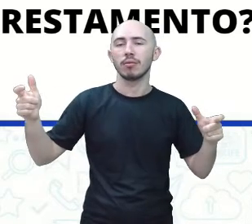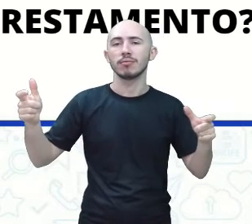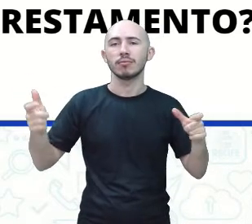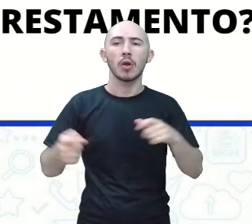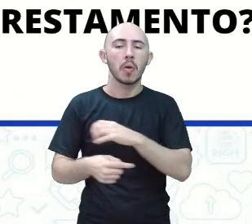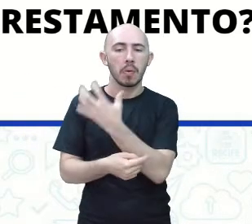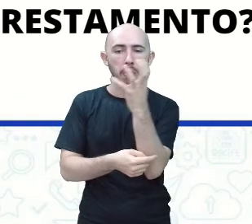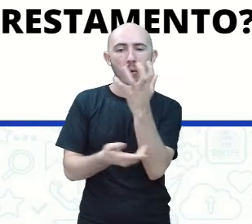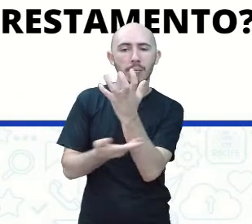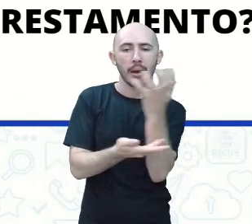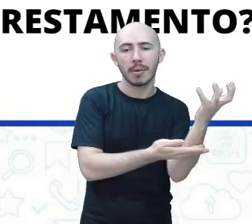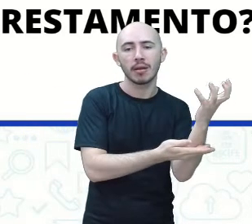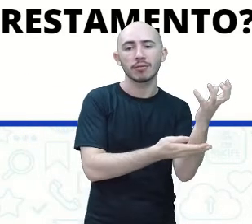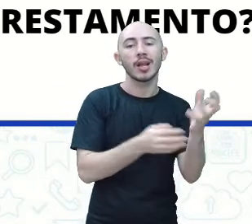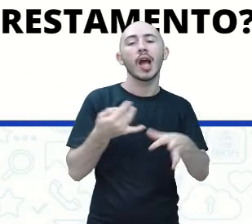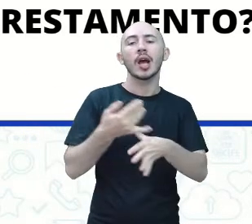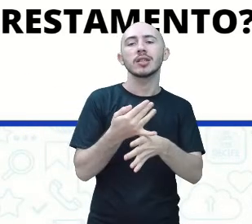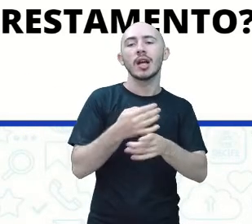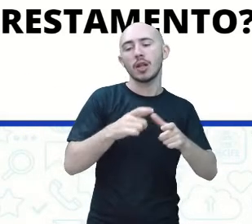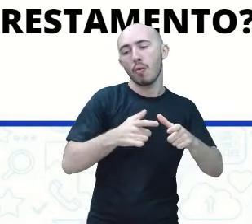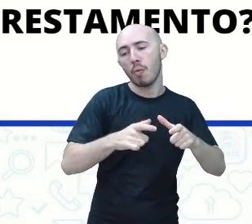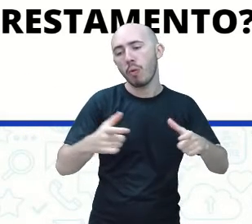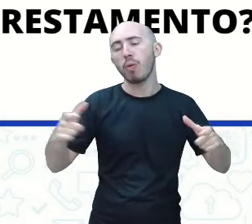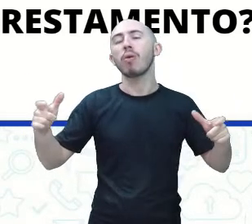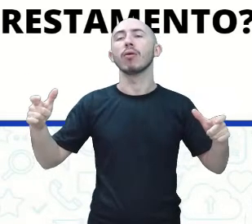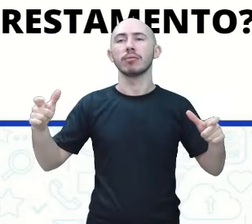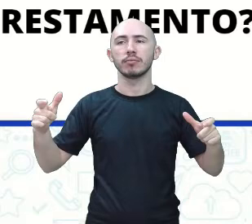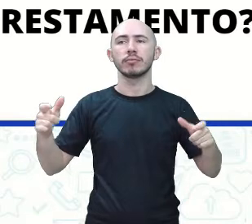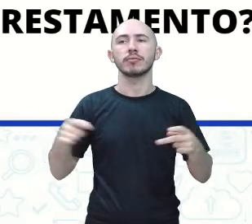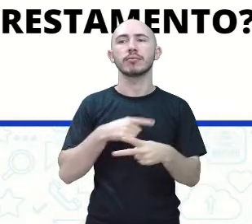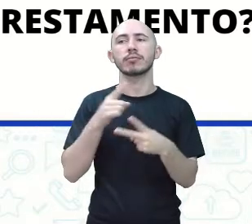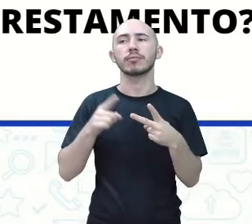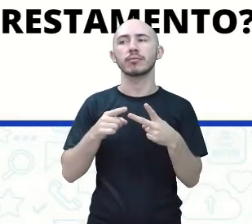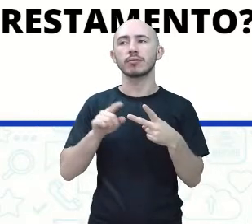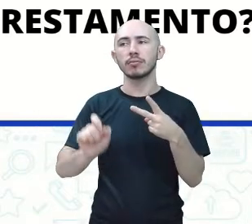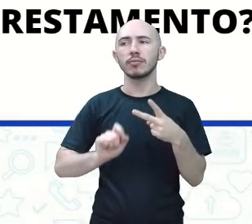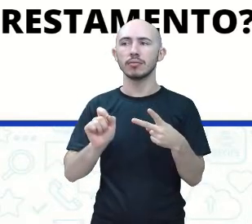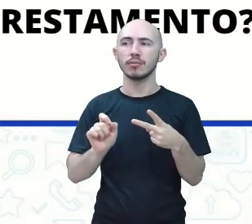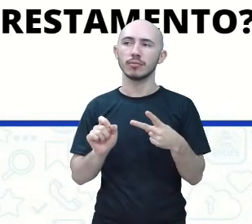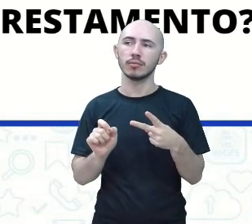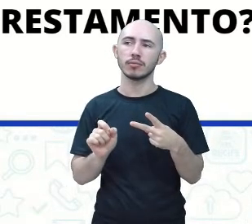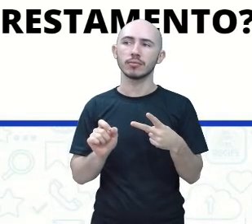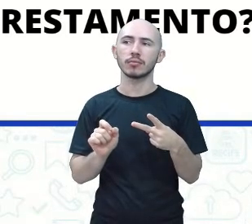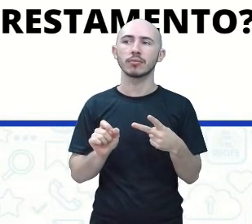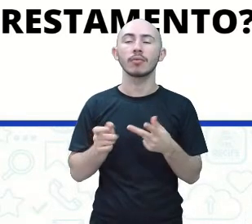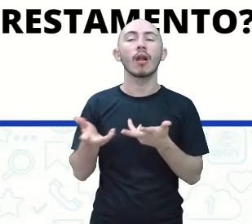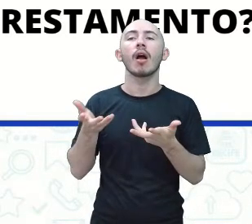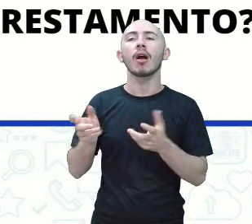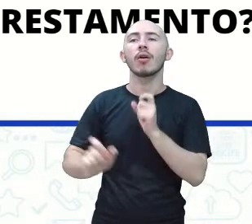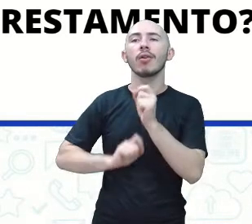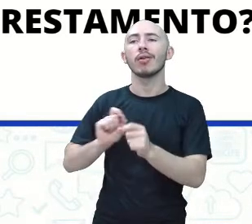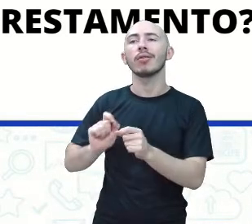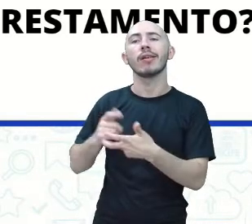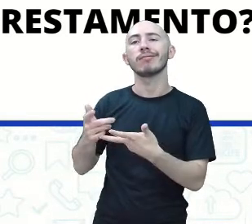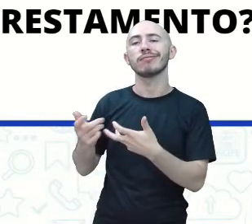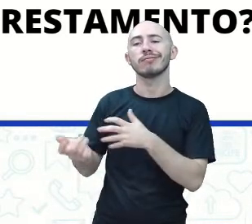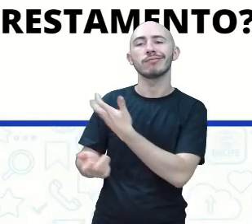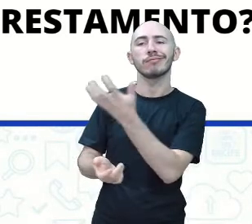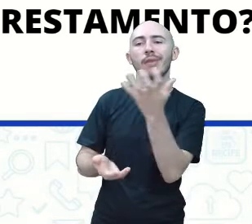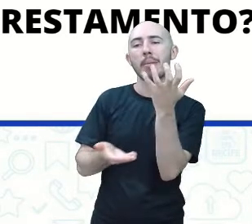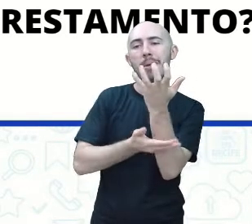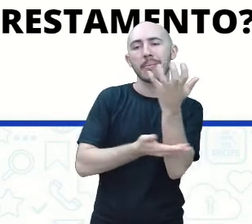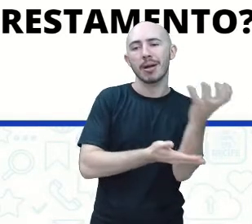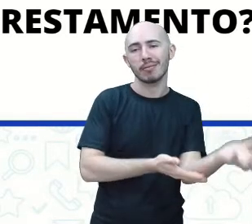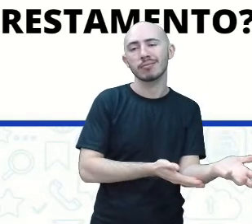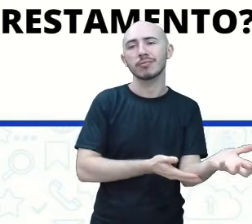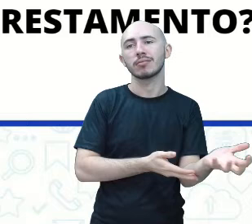área porque a gente precisa ampliar a cidade. Ok. Eu quero agora, vou destruir a vegetação